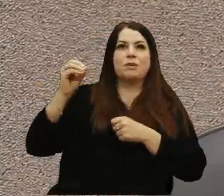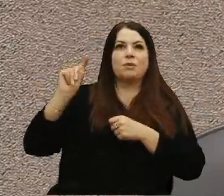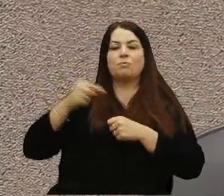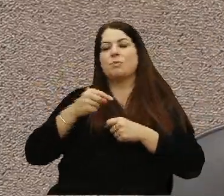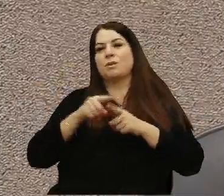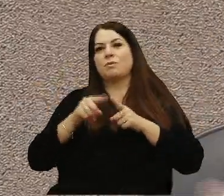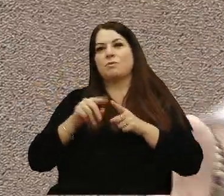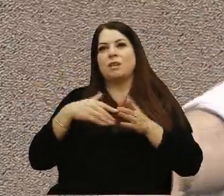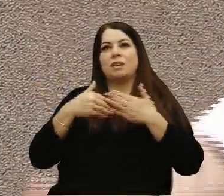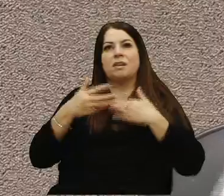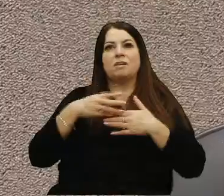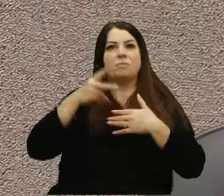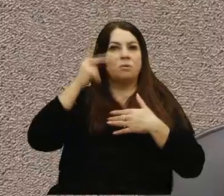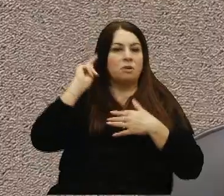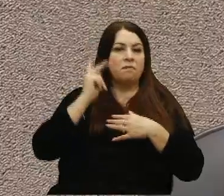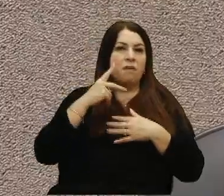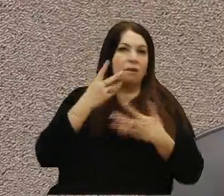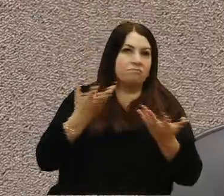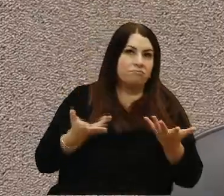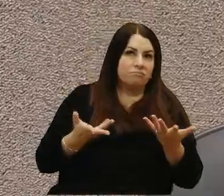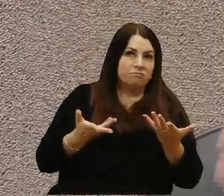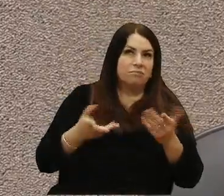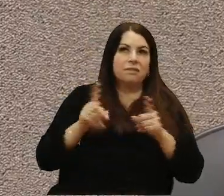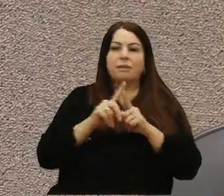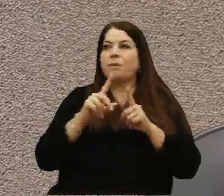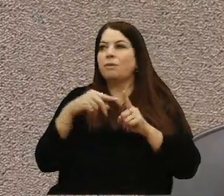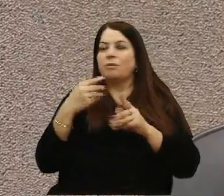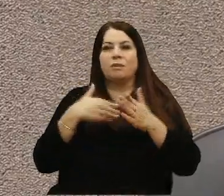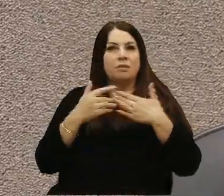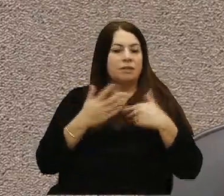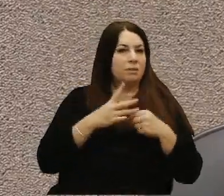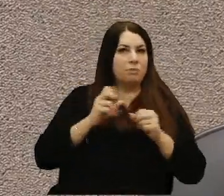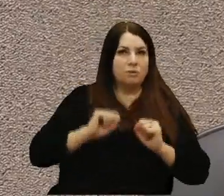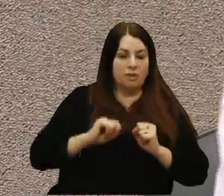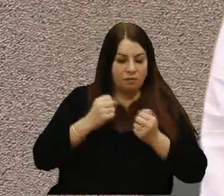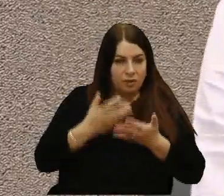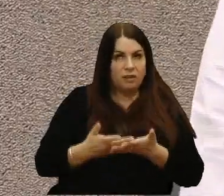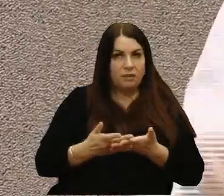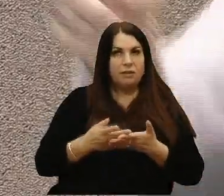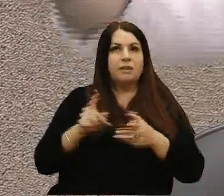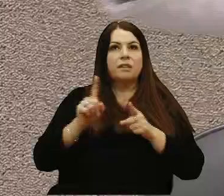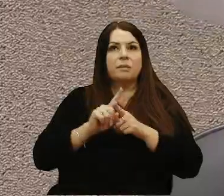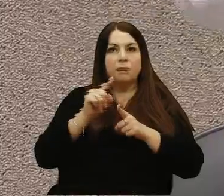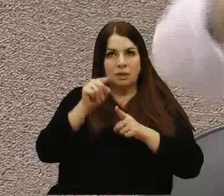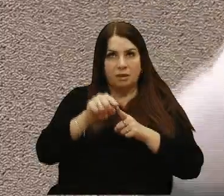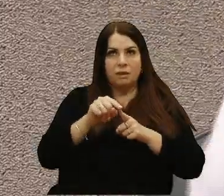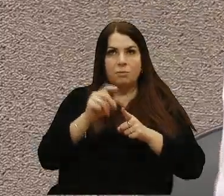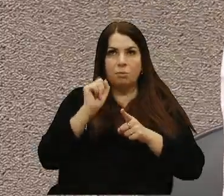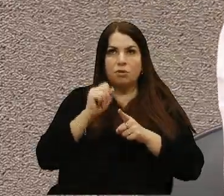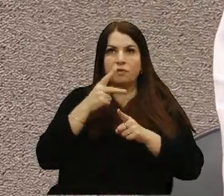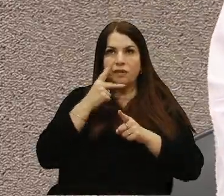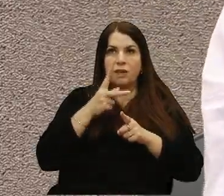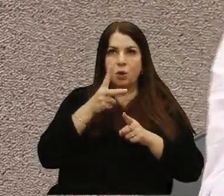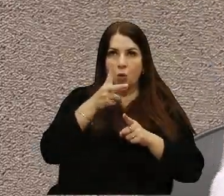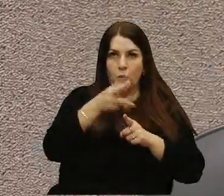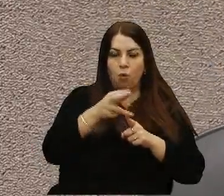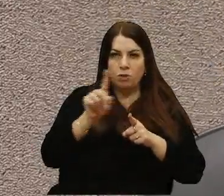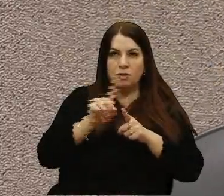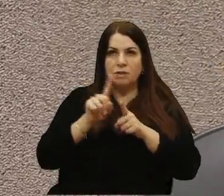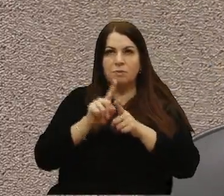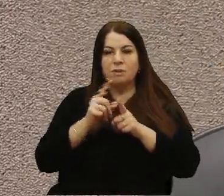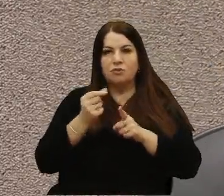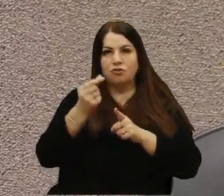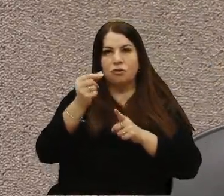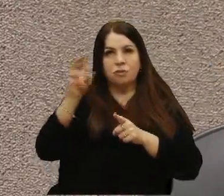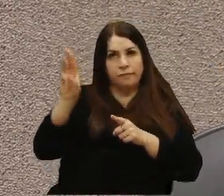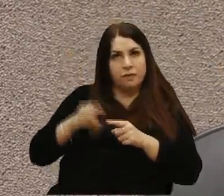quando o Iago fala, então eles não estão nem aí, a gente também não está nem aí para o que eles defendem. A gente também aqui dá para fazer o corte sim e botar que eles estão dando dinheiro para a